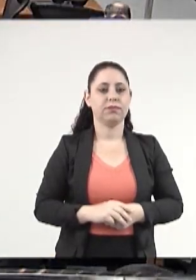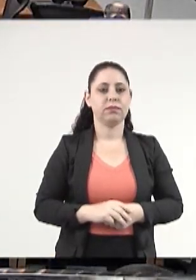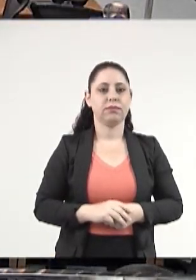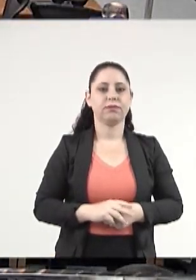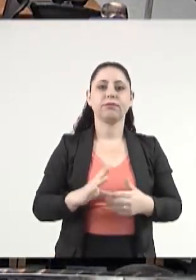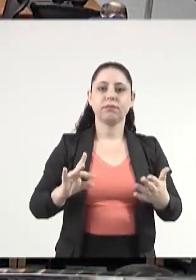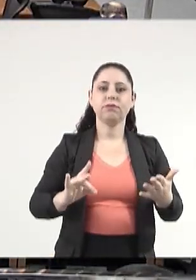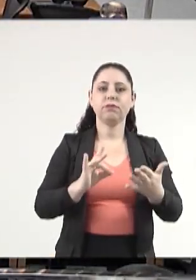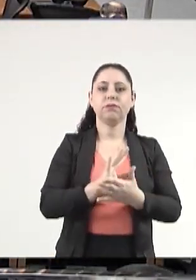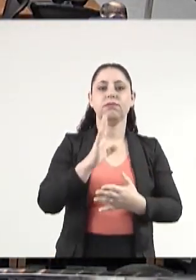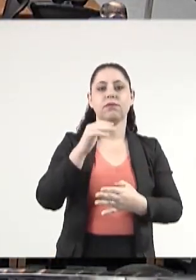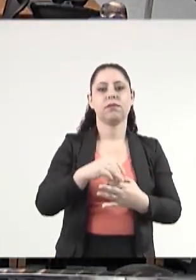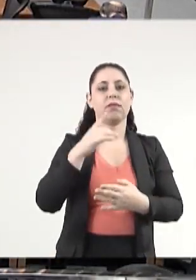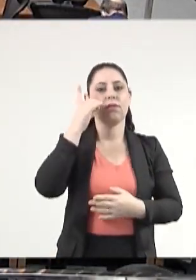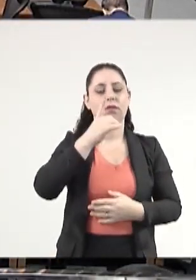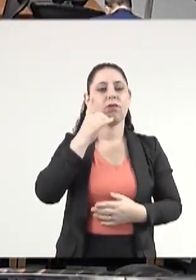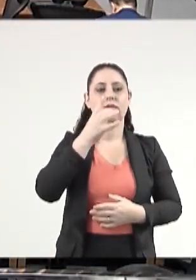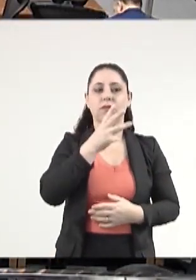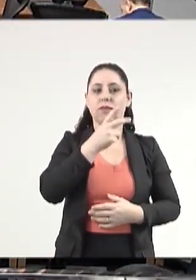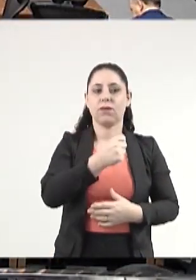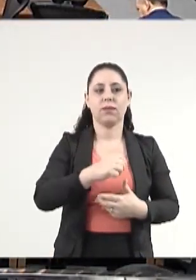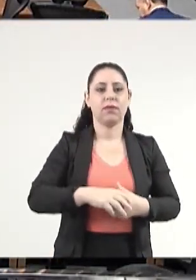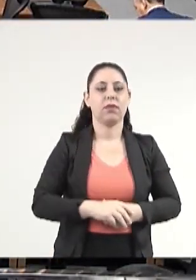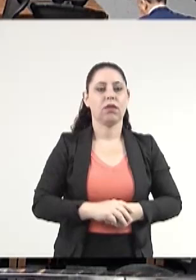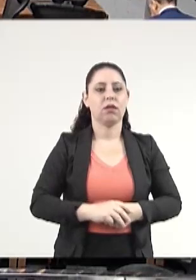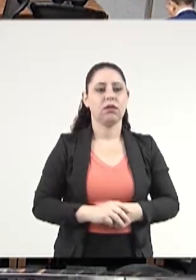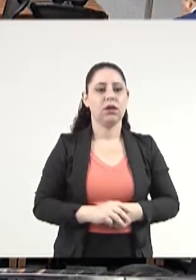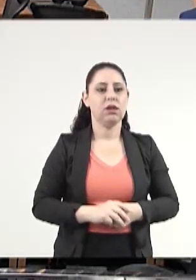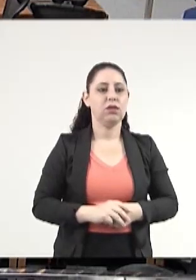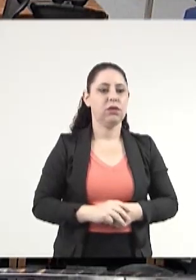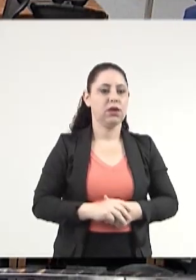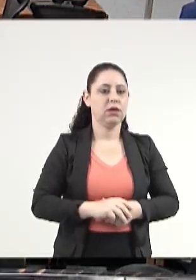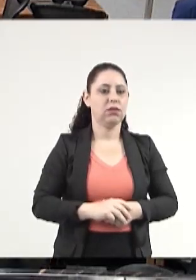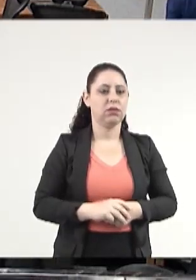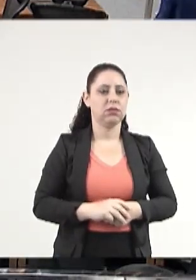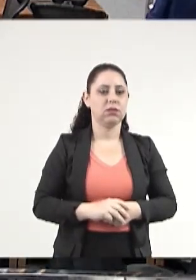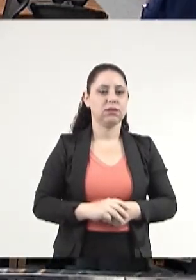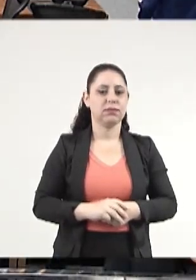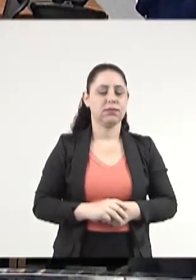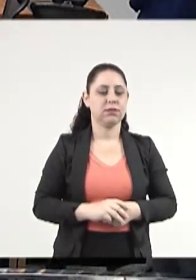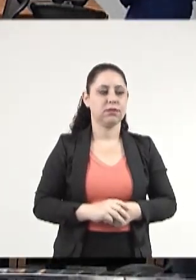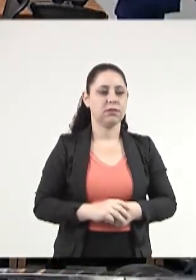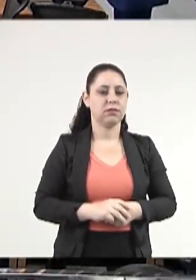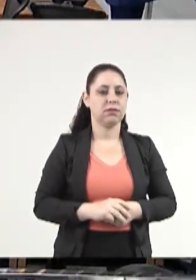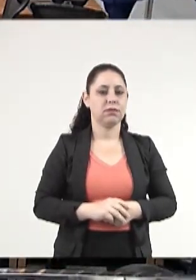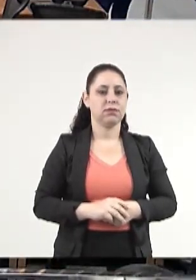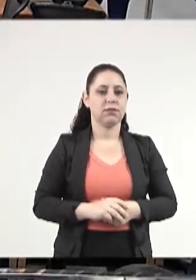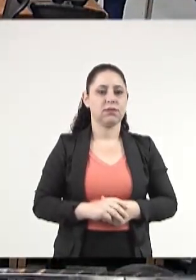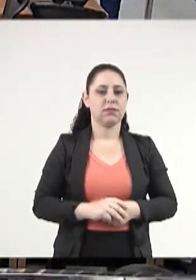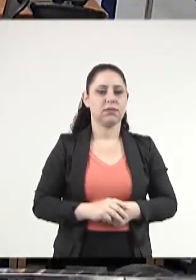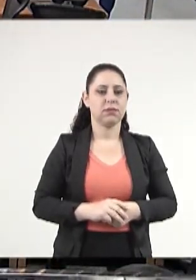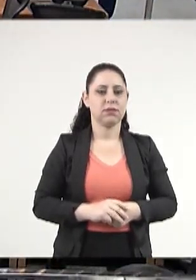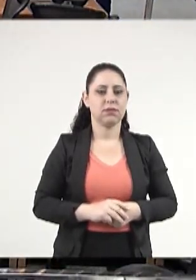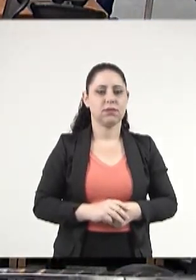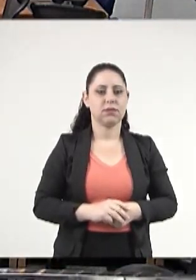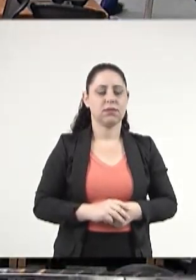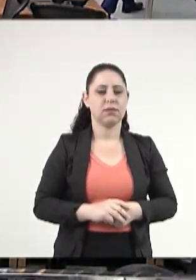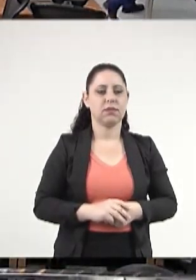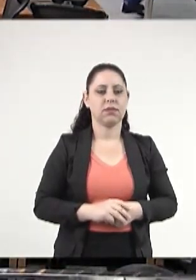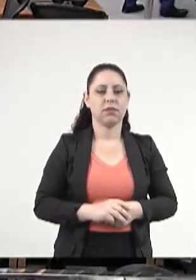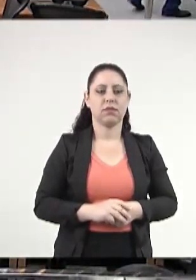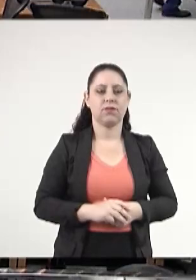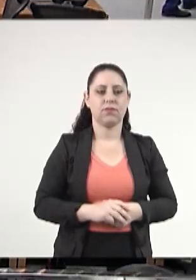Para registrar o voto, deputada Lia Nogueira, autora. Da imprensa, que eu dizer, olha o que aconteceu com o meu óculos enquanto apagou a luz.